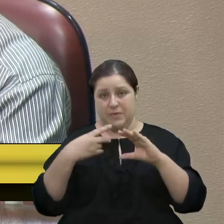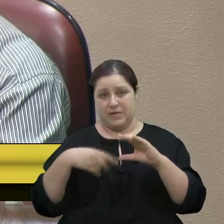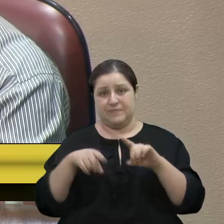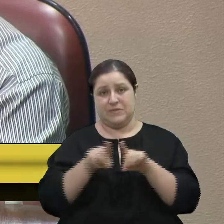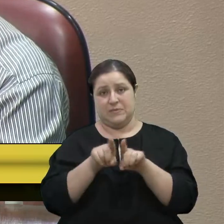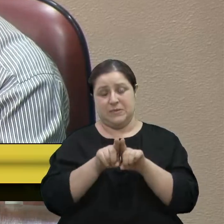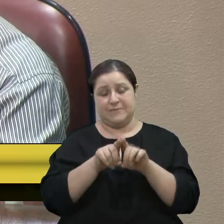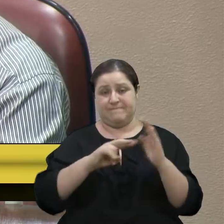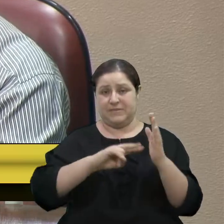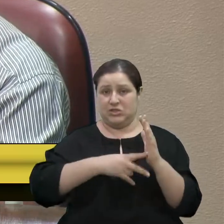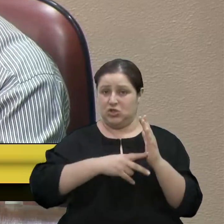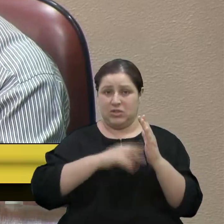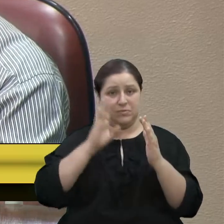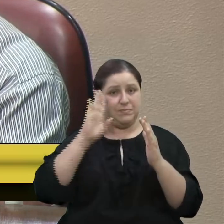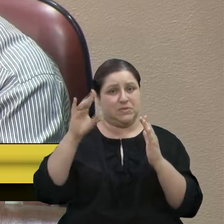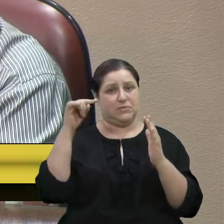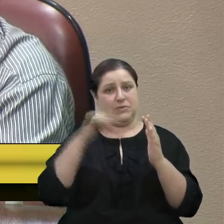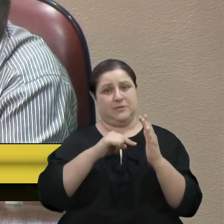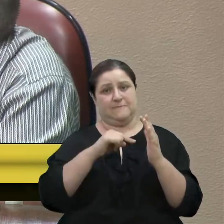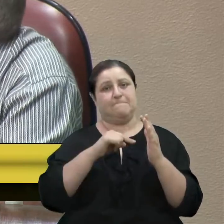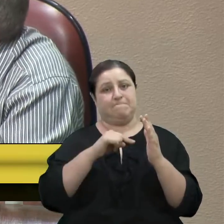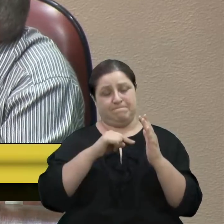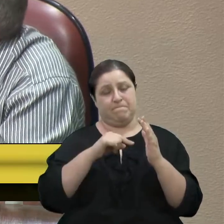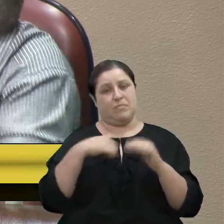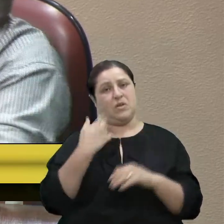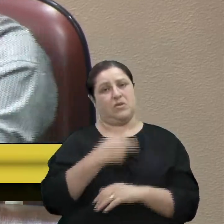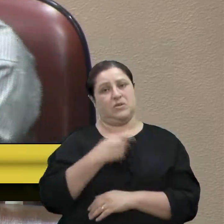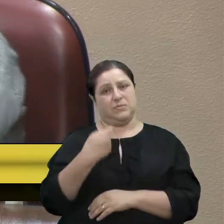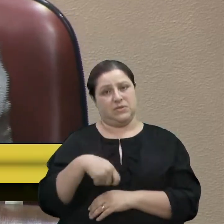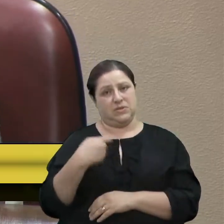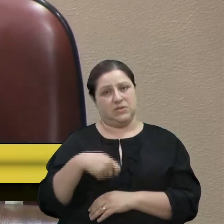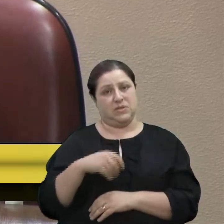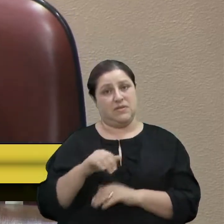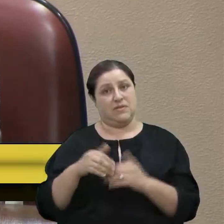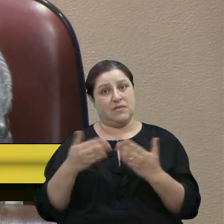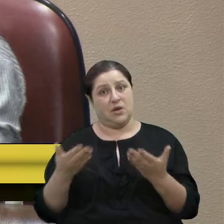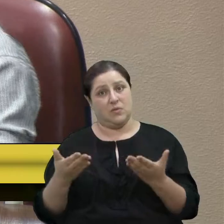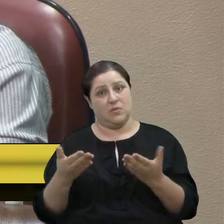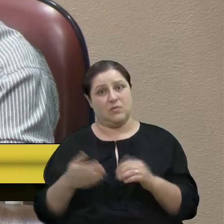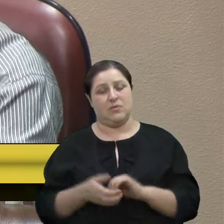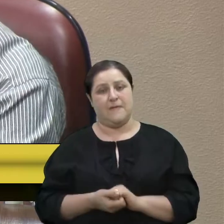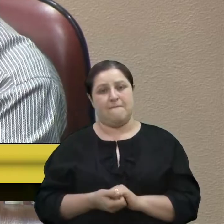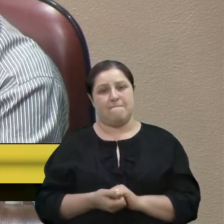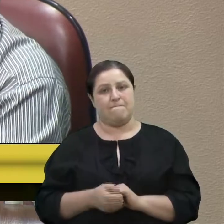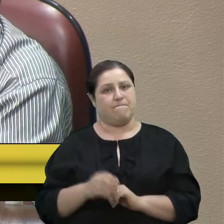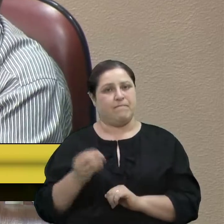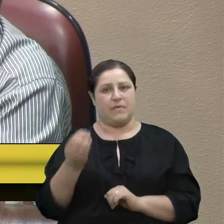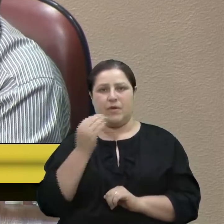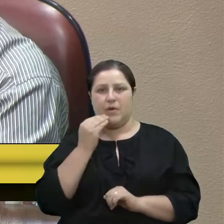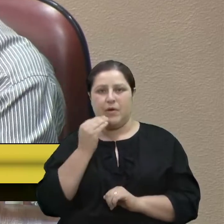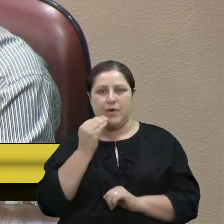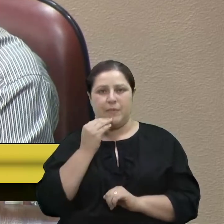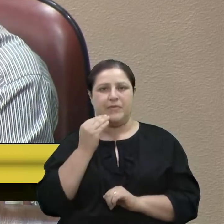sindicato principalmente. Isso nós precisamos. Então, é